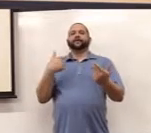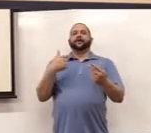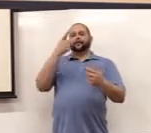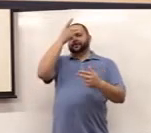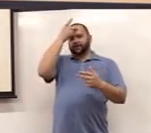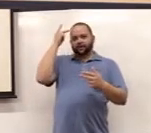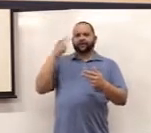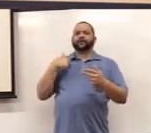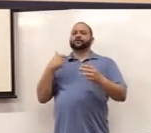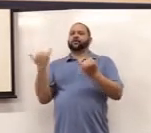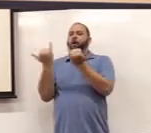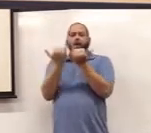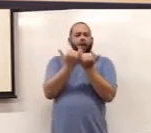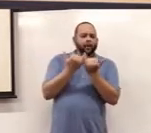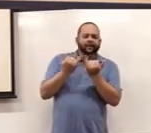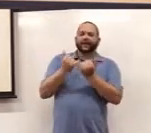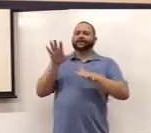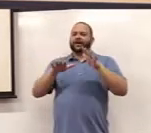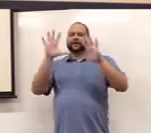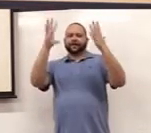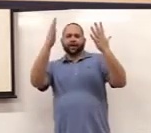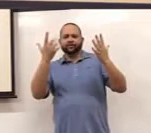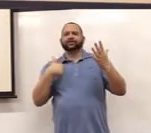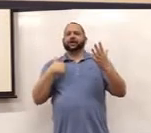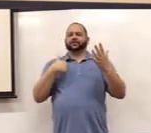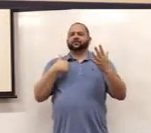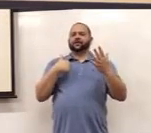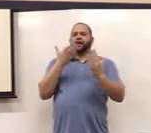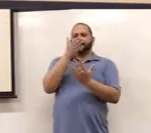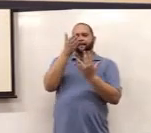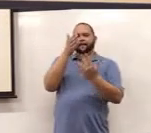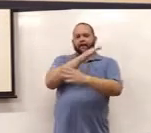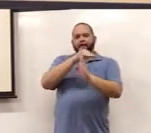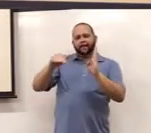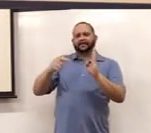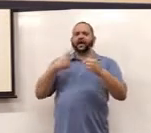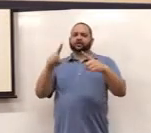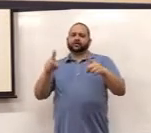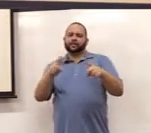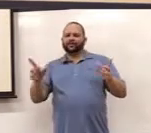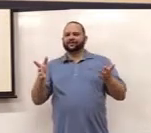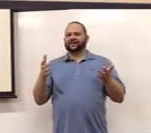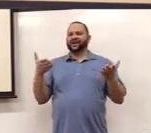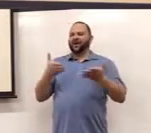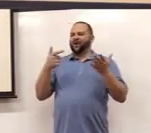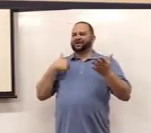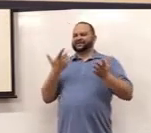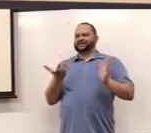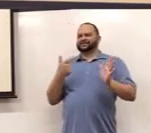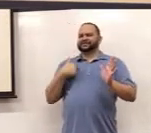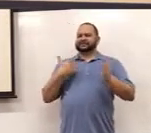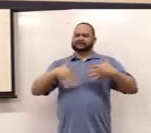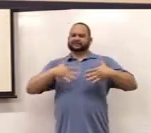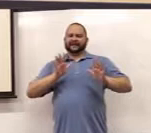Né, vão comentando, muitas vezes aplaudiam durante a execução, né? É uma coisa que a gente hoje tem um certo